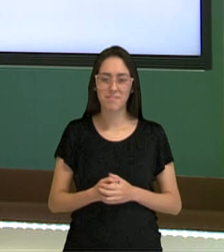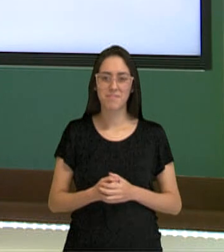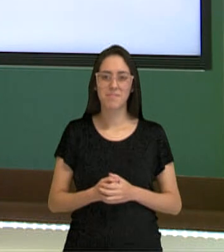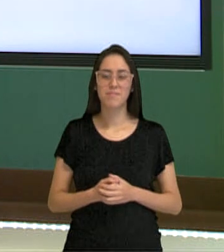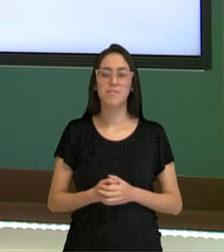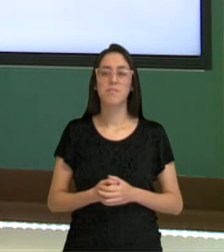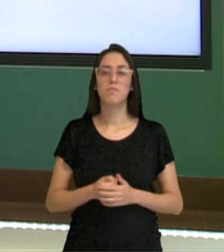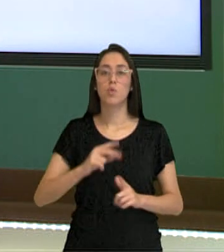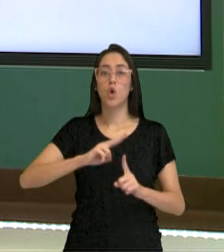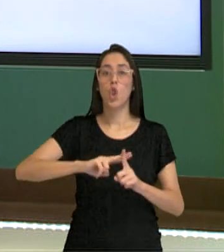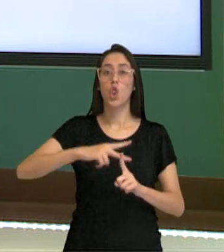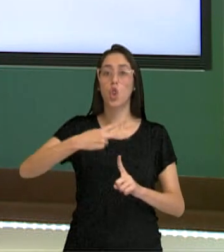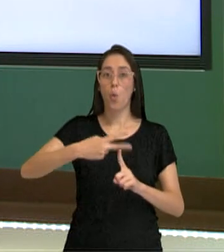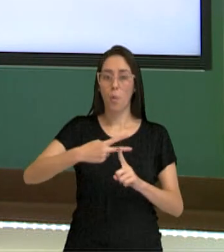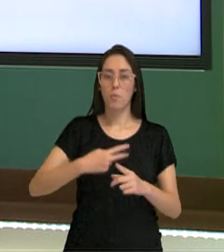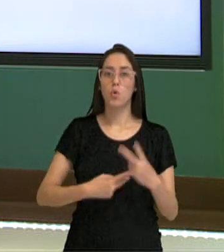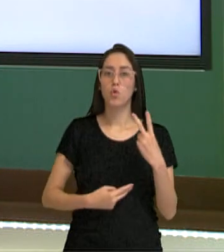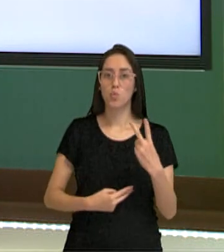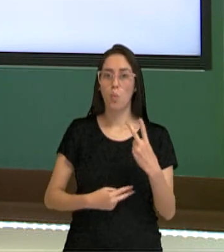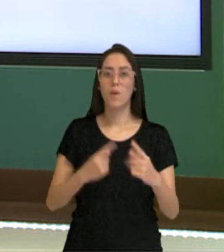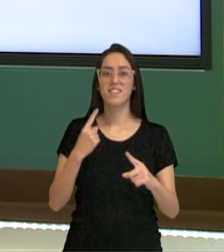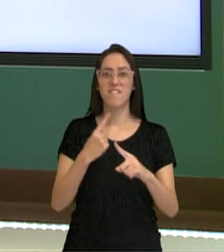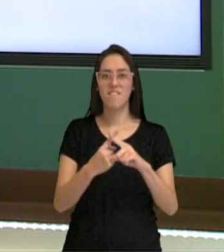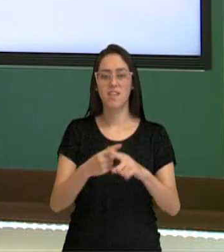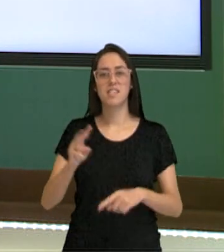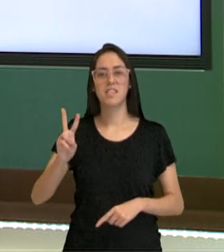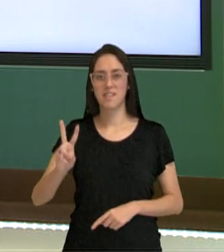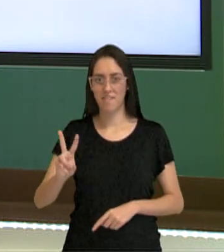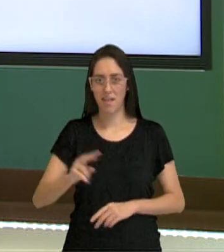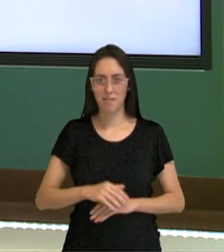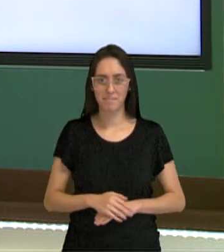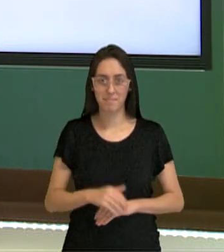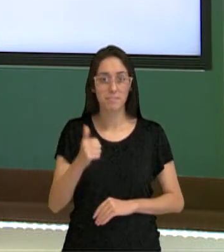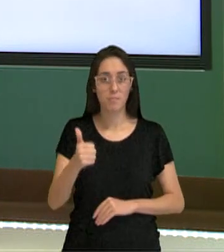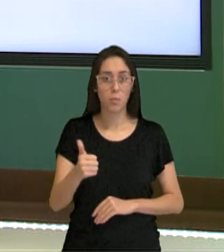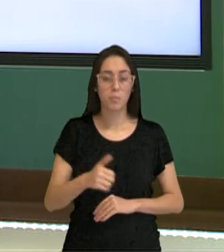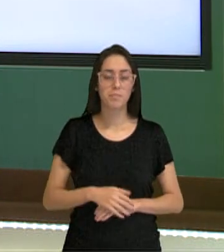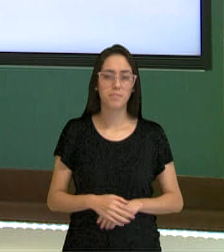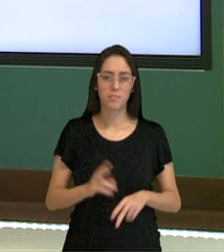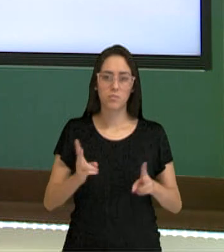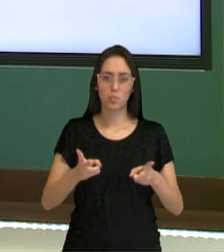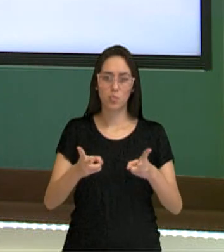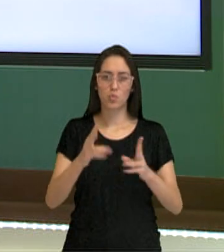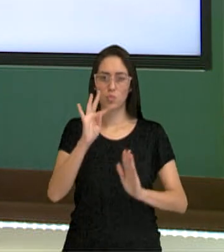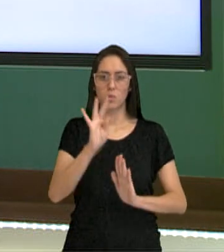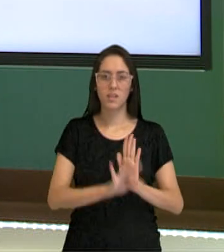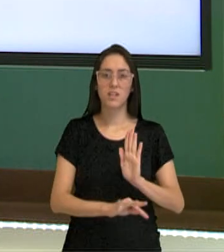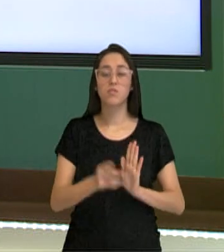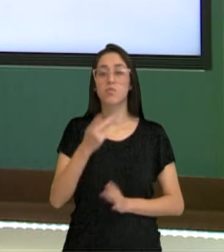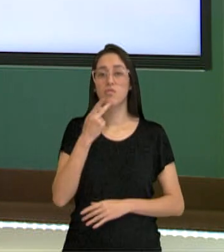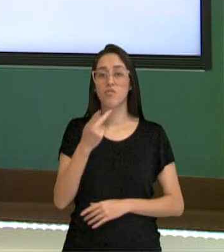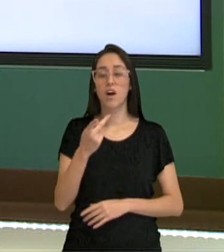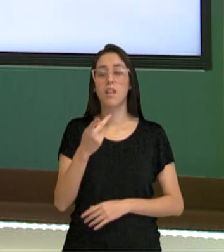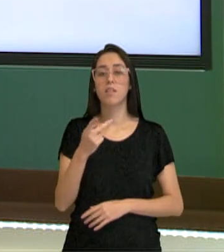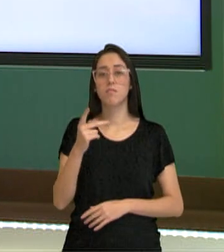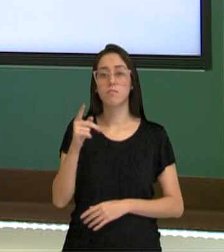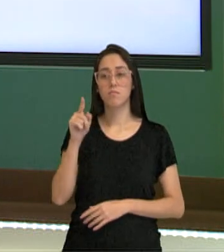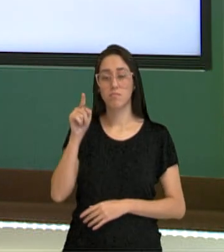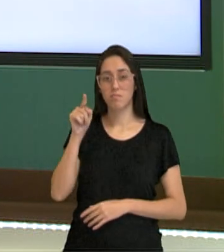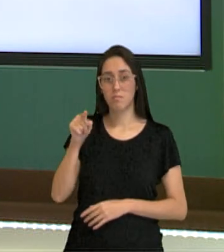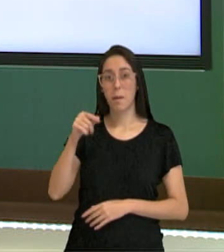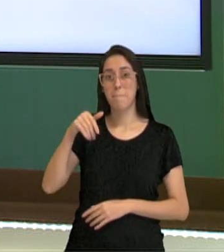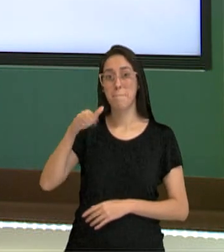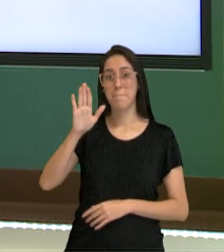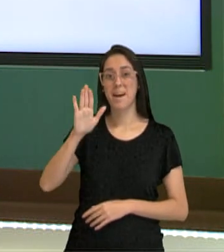é duas vezes V, ok? Seguindo o texto, ele fala que o irmão mais velho recebeu